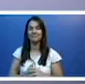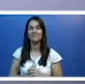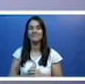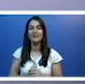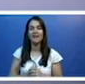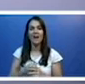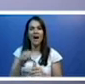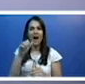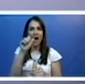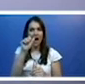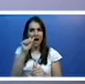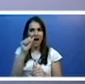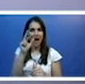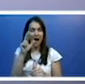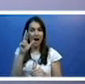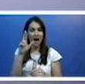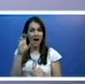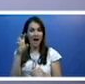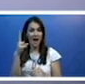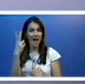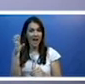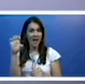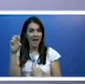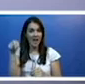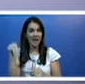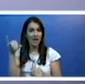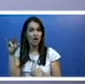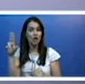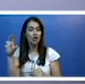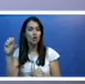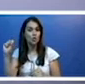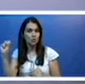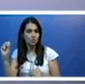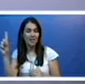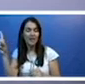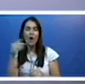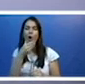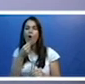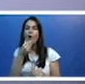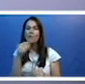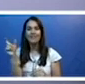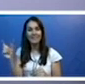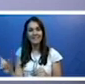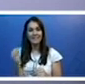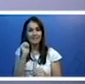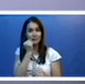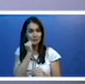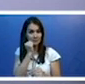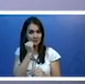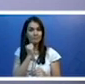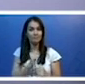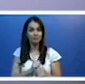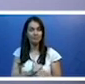Arrhenius, o mesmo cientista que definiu o conceito de ácido e classificou as substâncias pelo seu